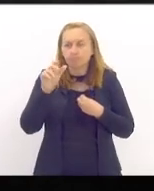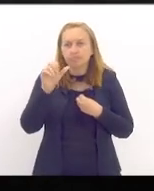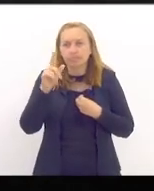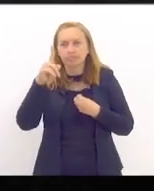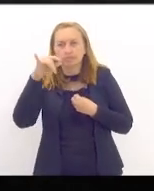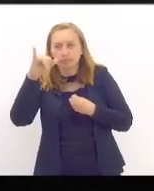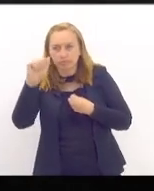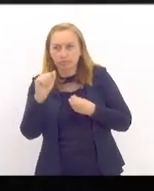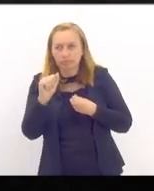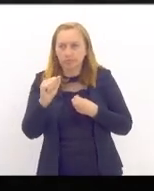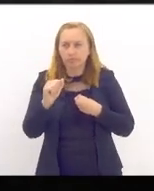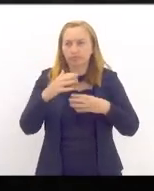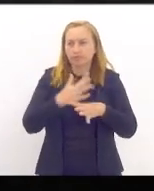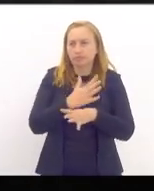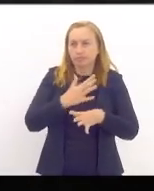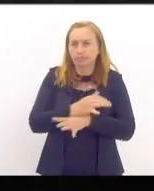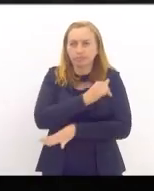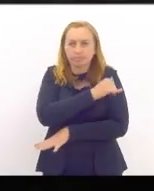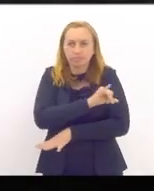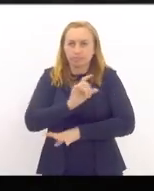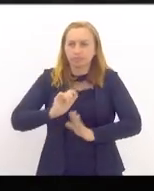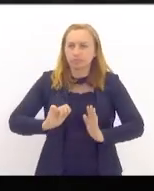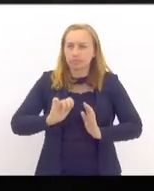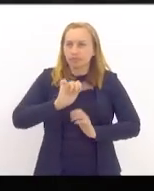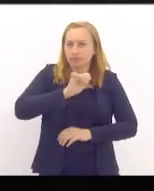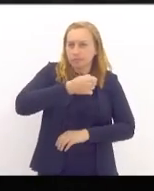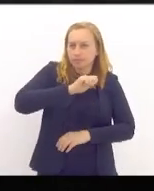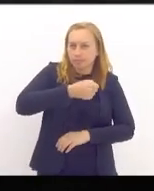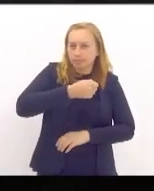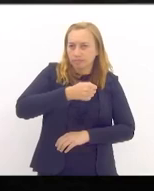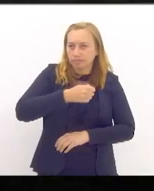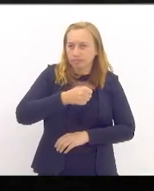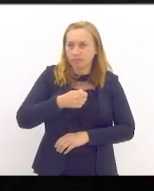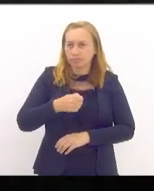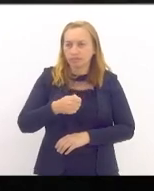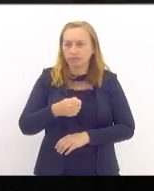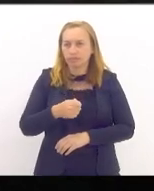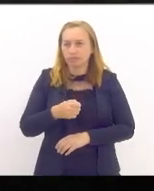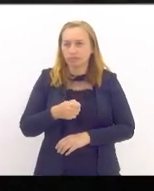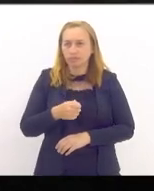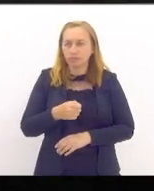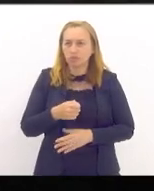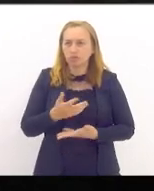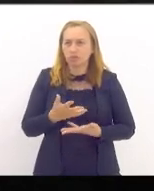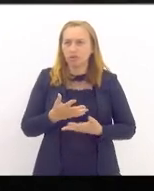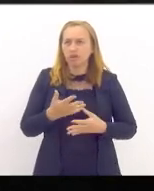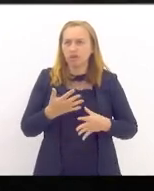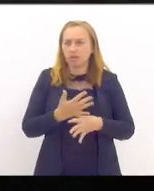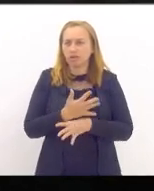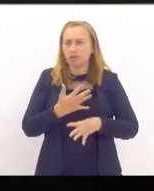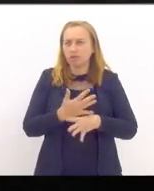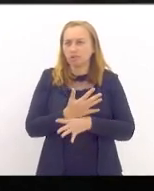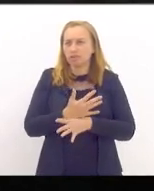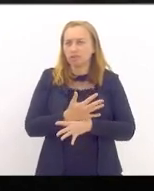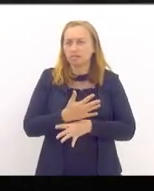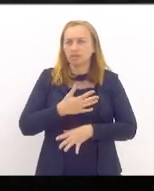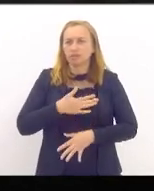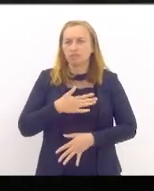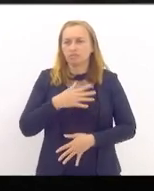uma entrega das chaves da cidade para minha pessoa como parlamentar